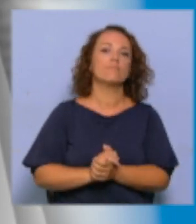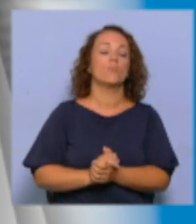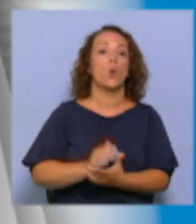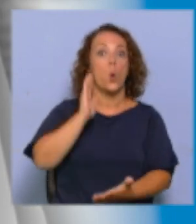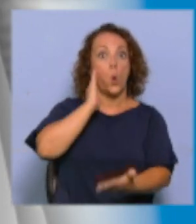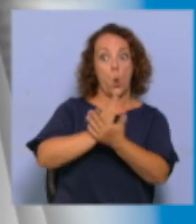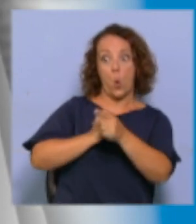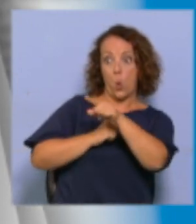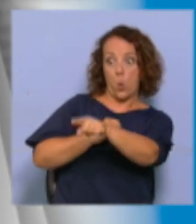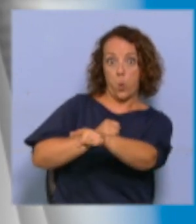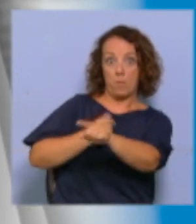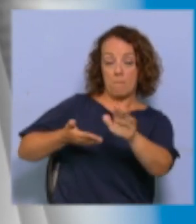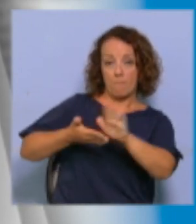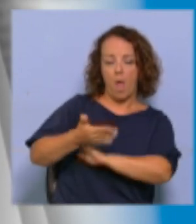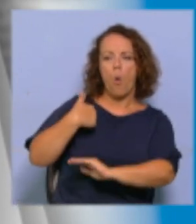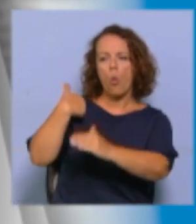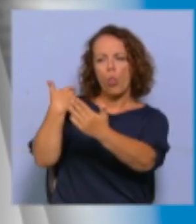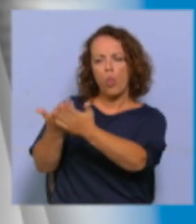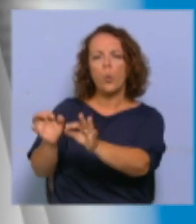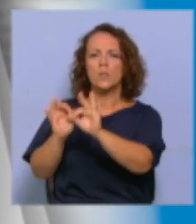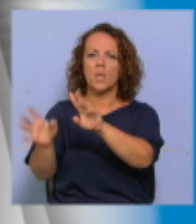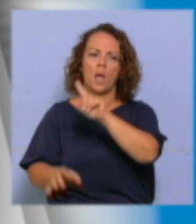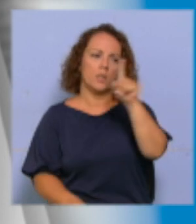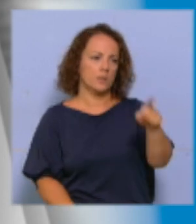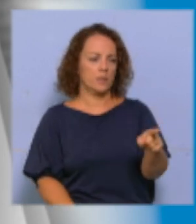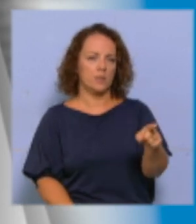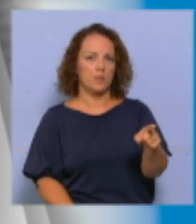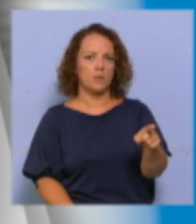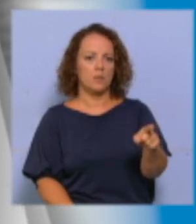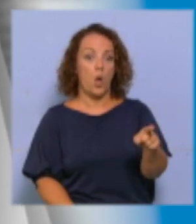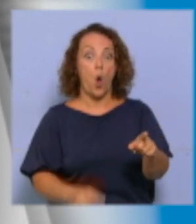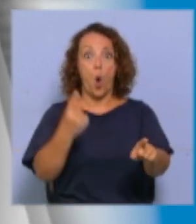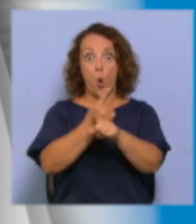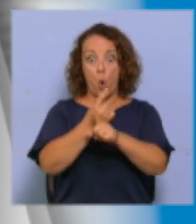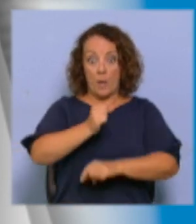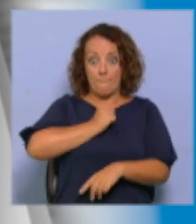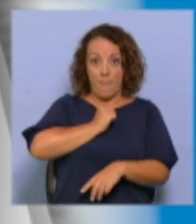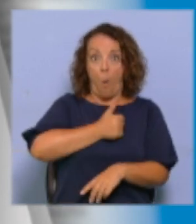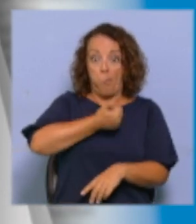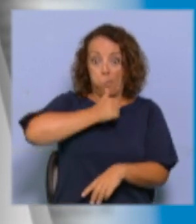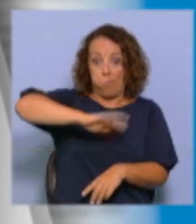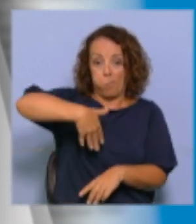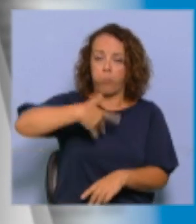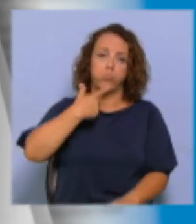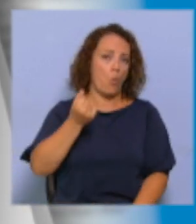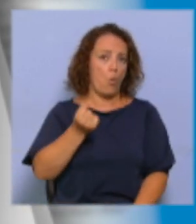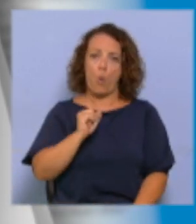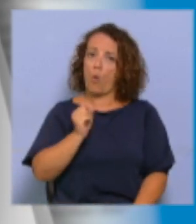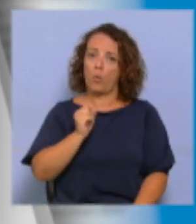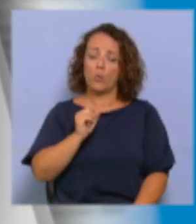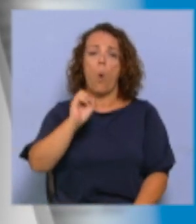tanto como a ti. Não me será permitido fazer o que quero do que é meu? Ou serão maus os teus olhos porque eu sou